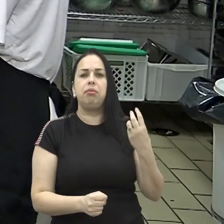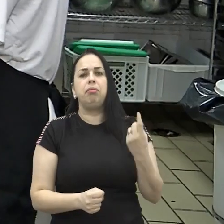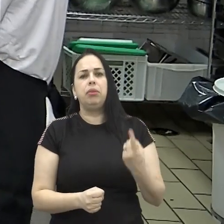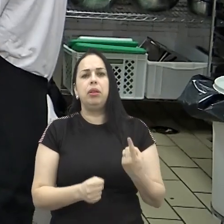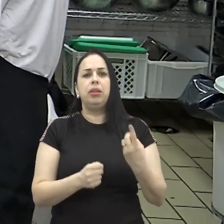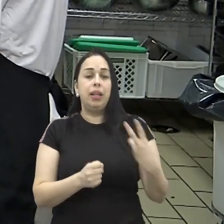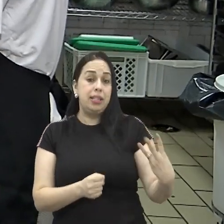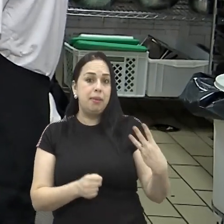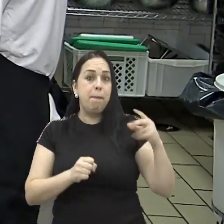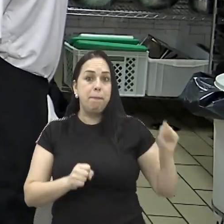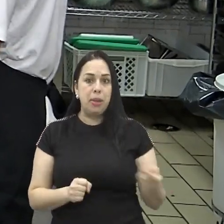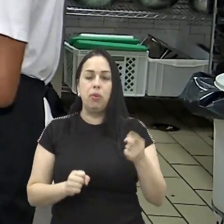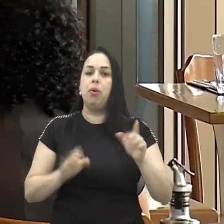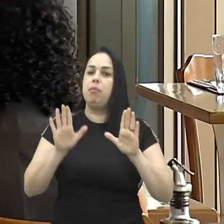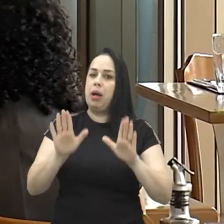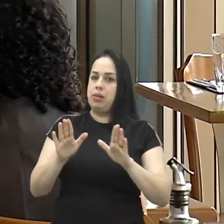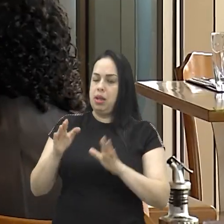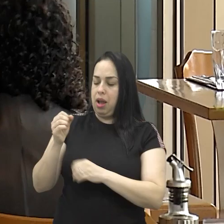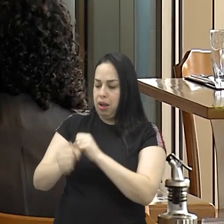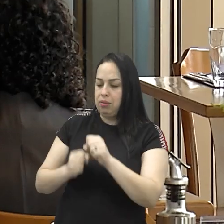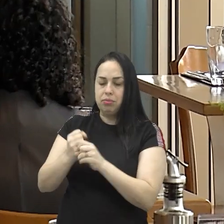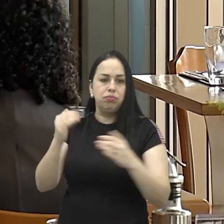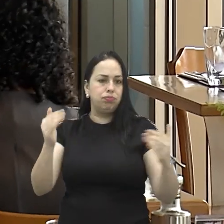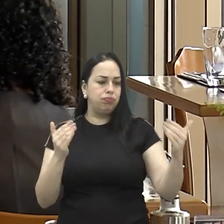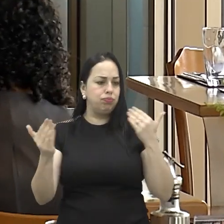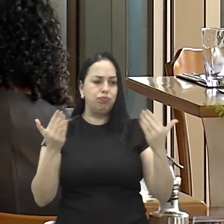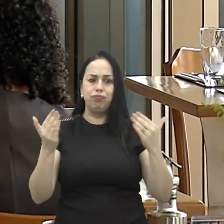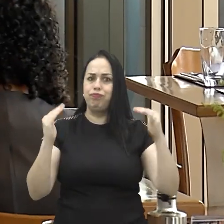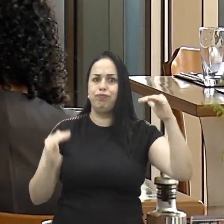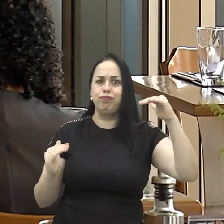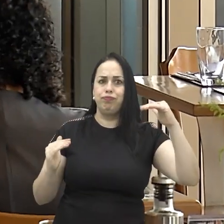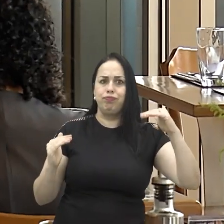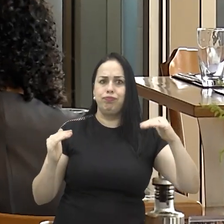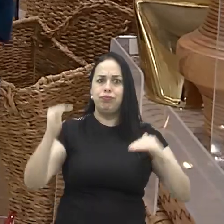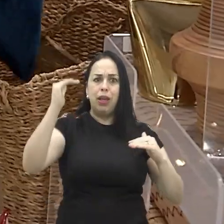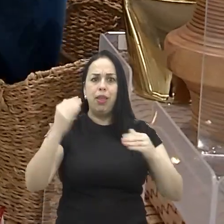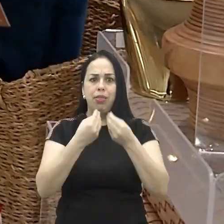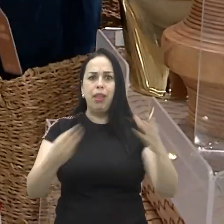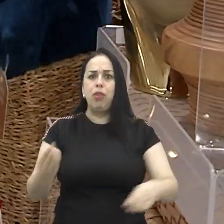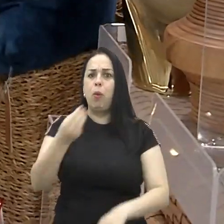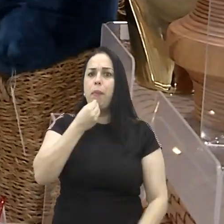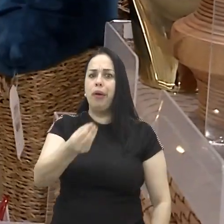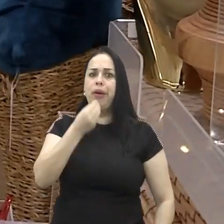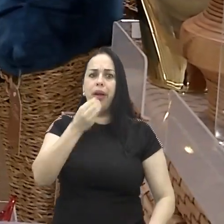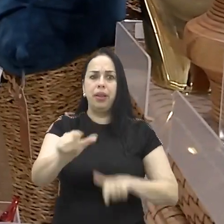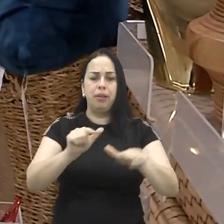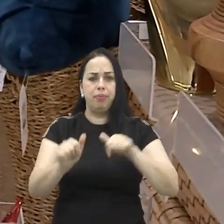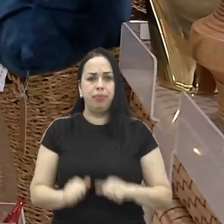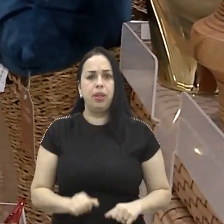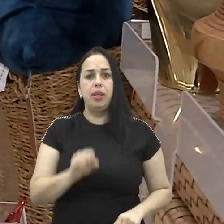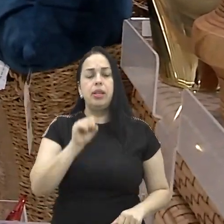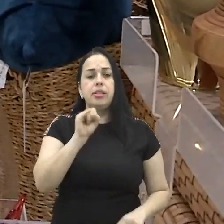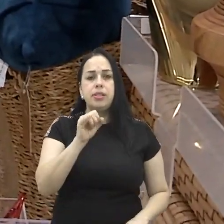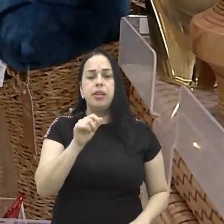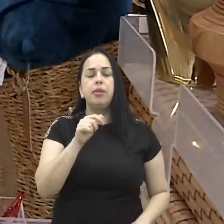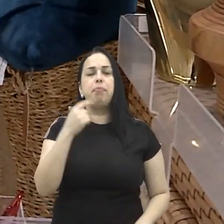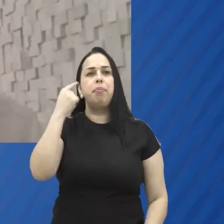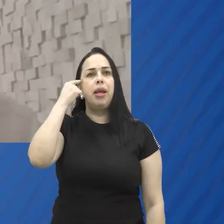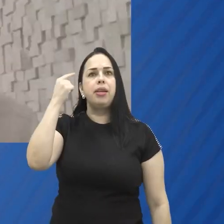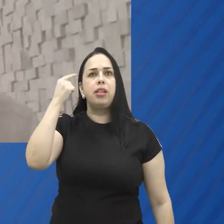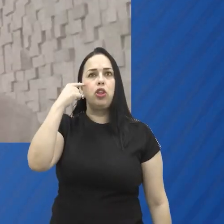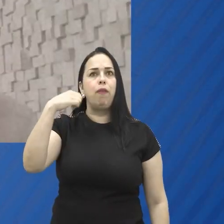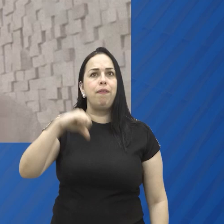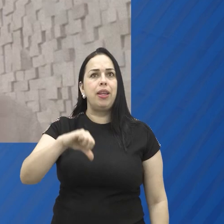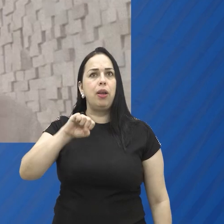de 13.800. O ano atual também deve passar 2023 na geração de oportunidades de trabalho.